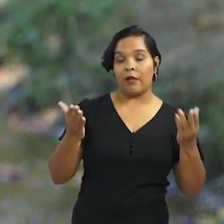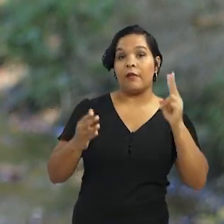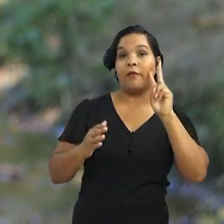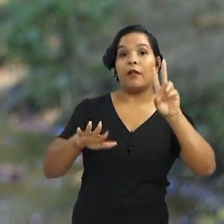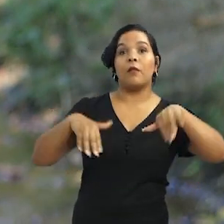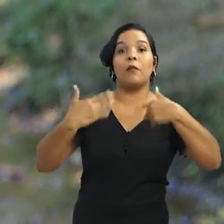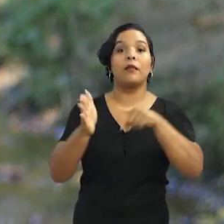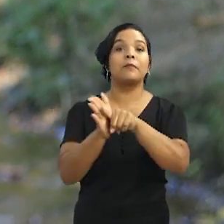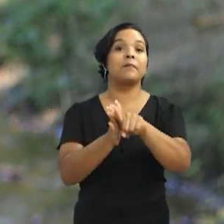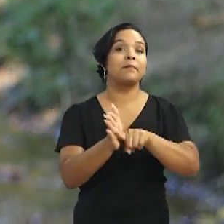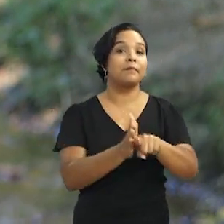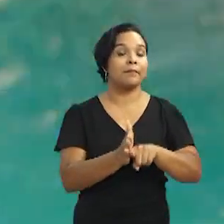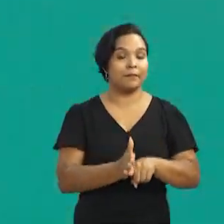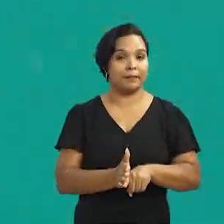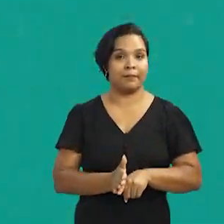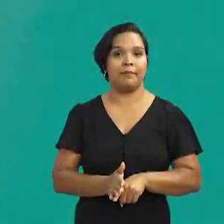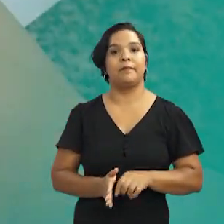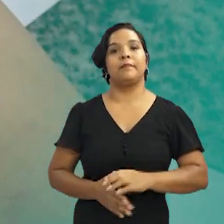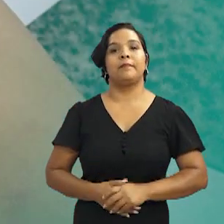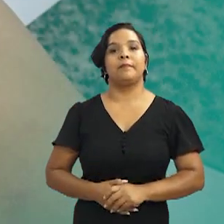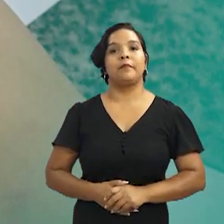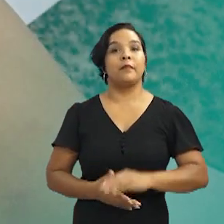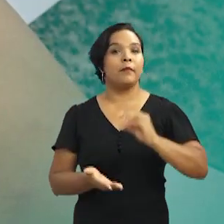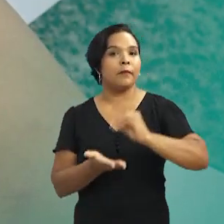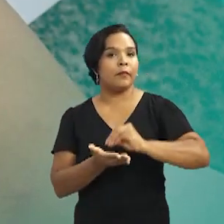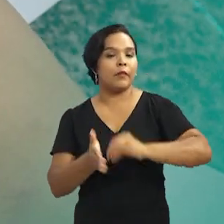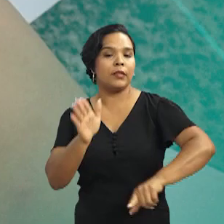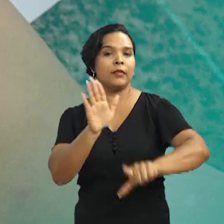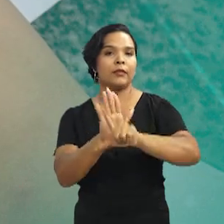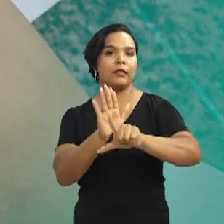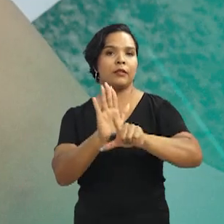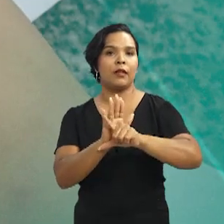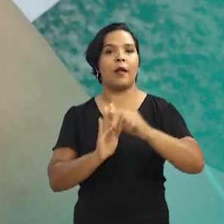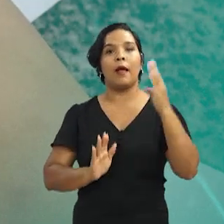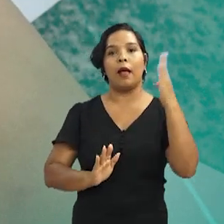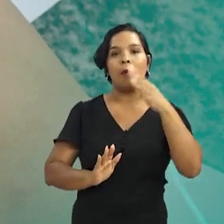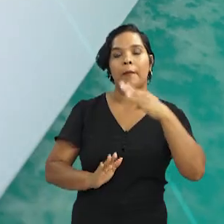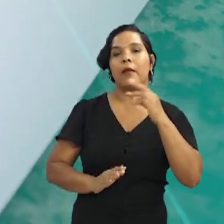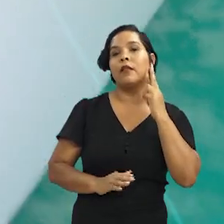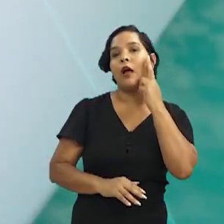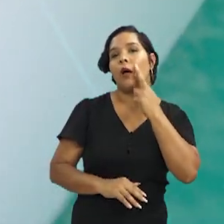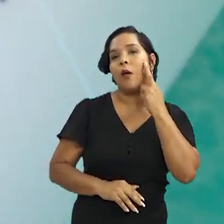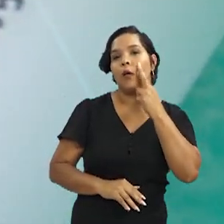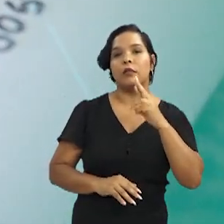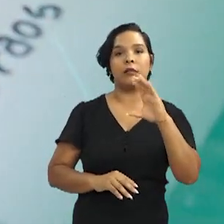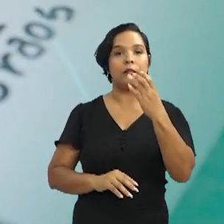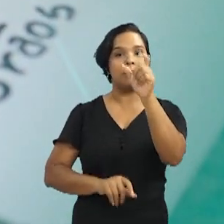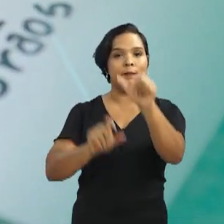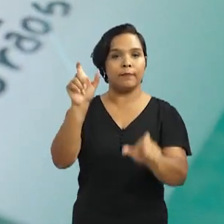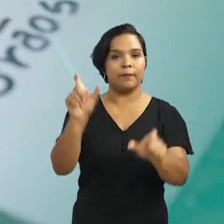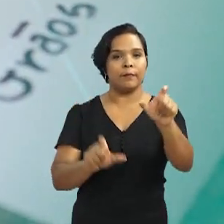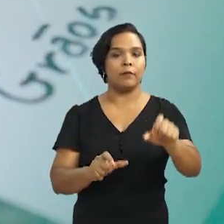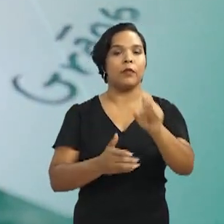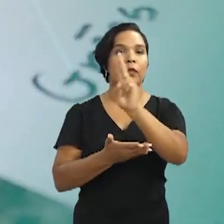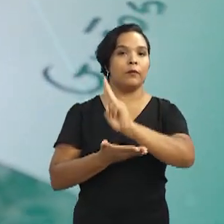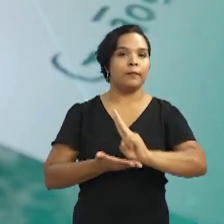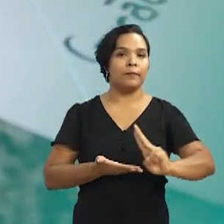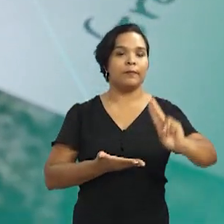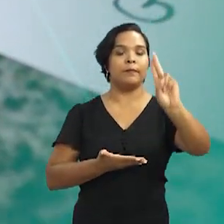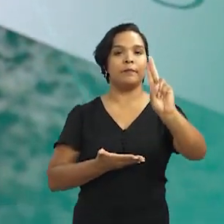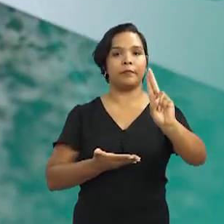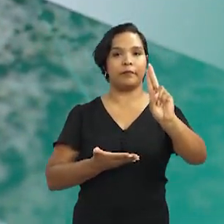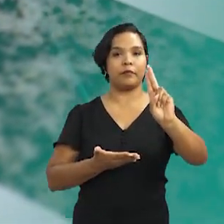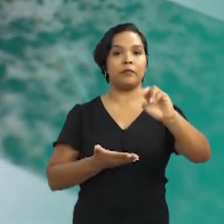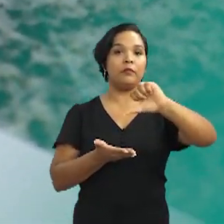ver agora as pesquisas de hoje. Devido à falta de legislação sobre a pimenta rosa, cientistas da Universidade Estadual do